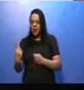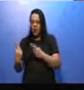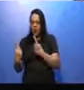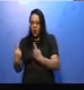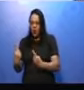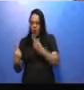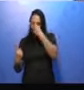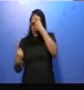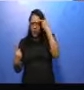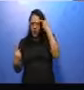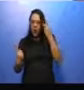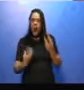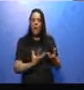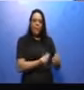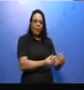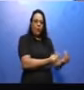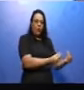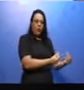essa concordância.